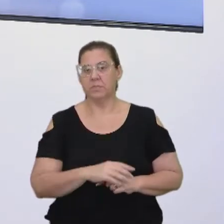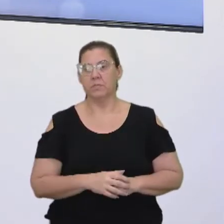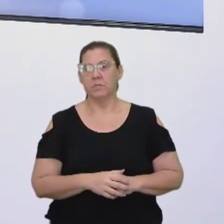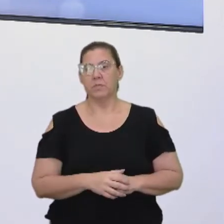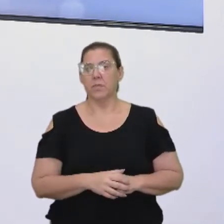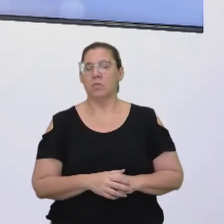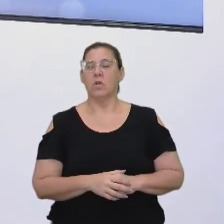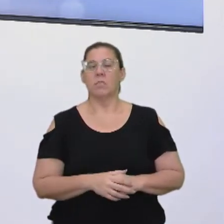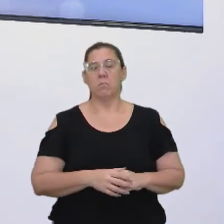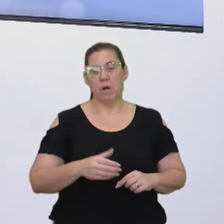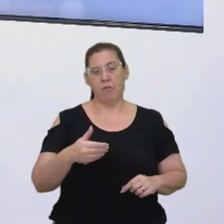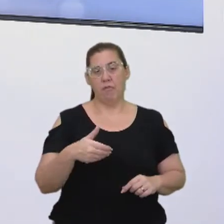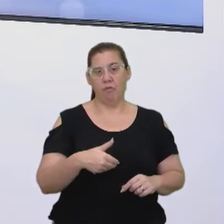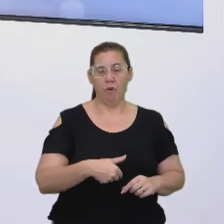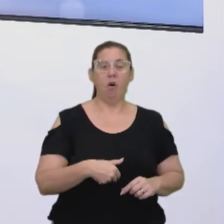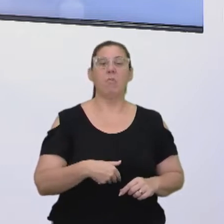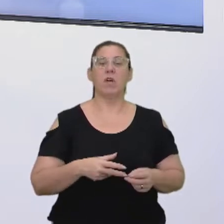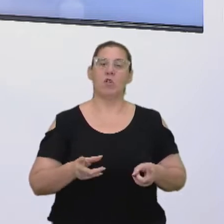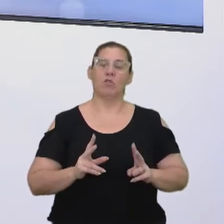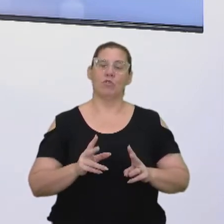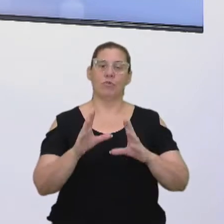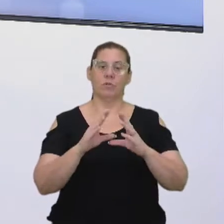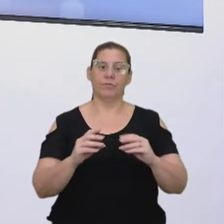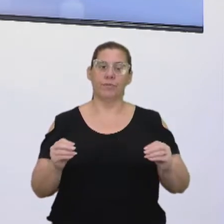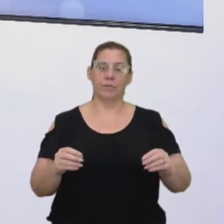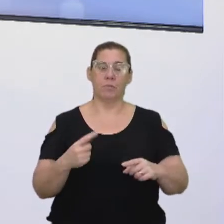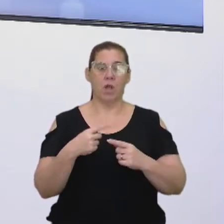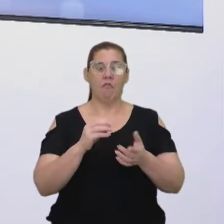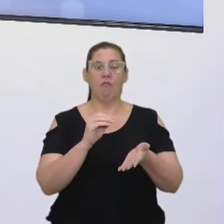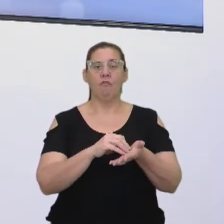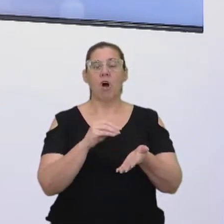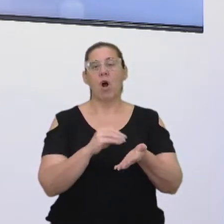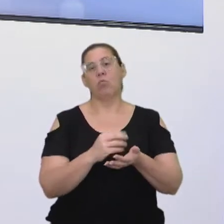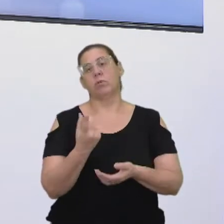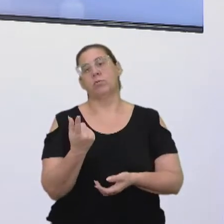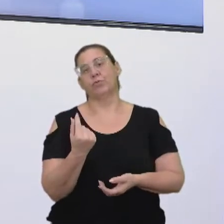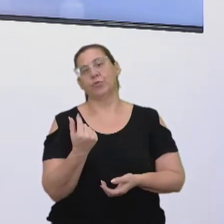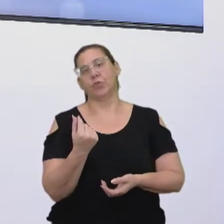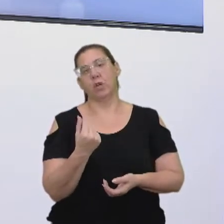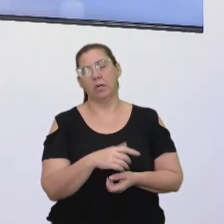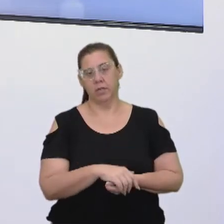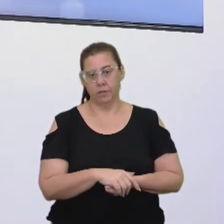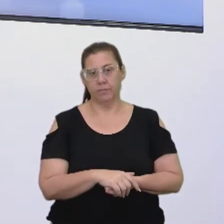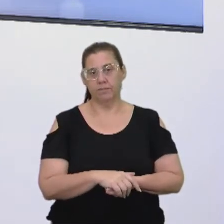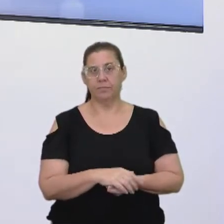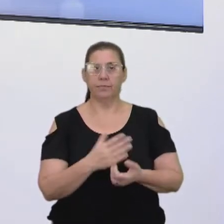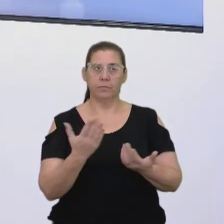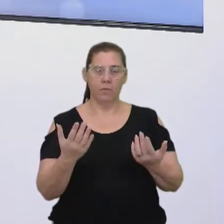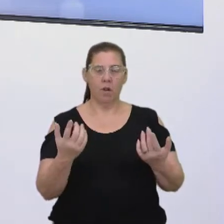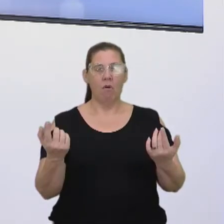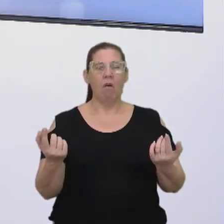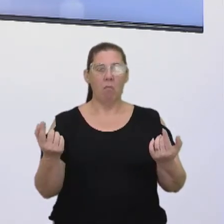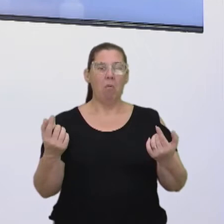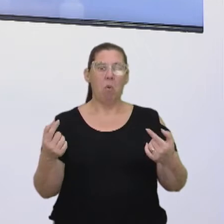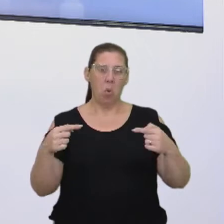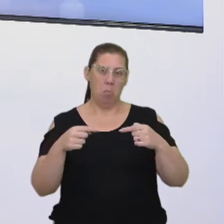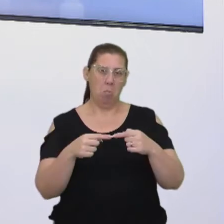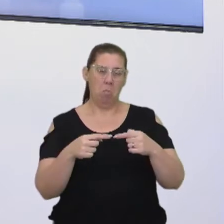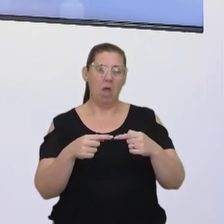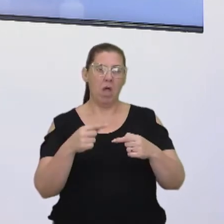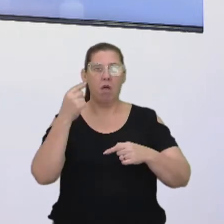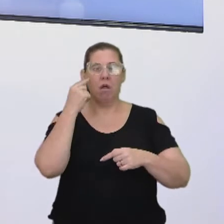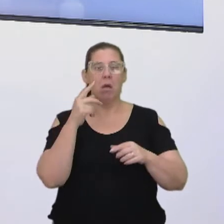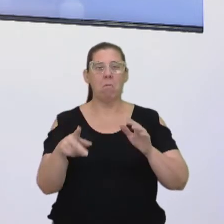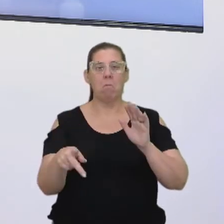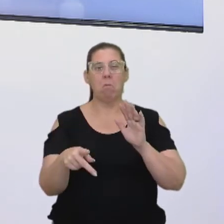aqui, justamente por falta de verba. Na época, isso foi atrelado à crise econômica que a gente estava vivendo, né?